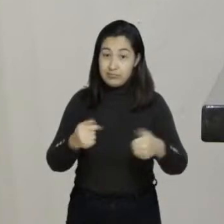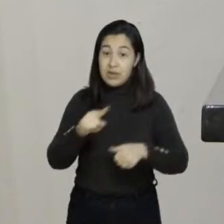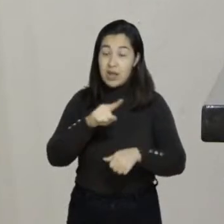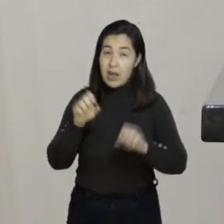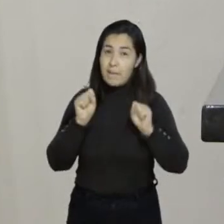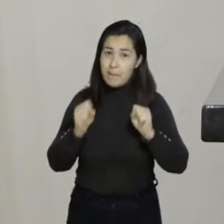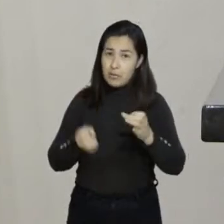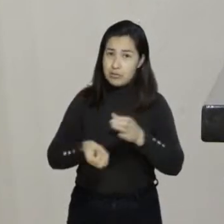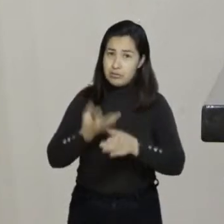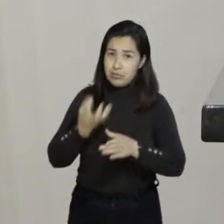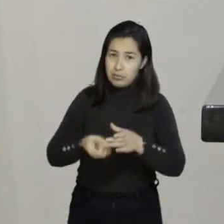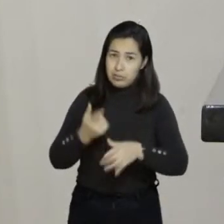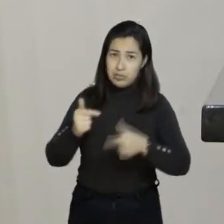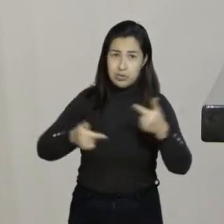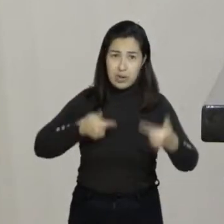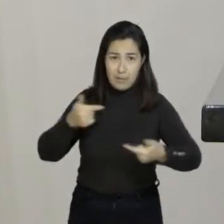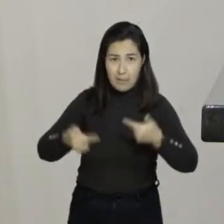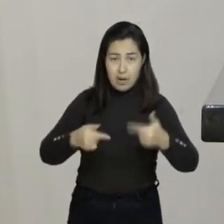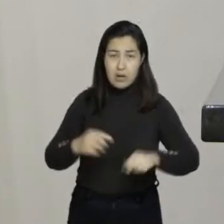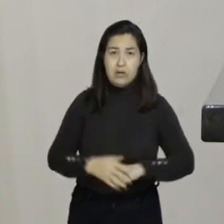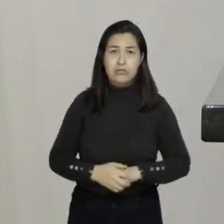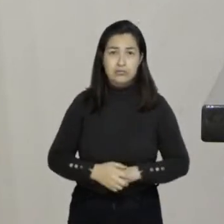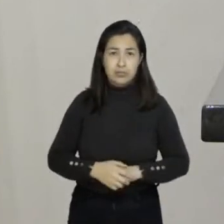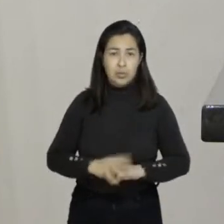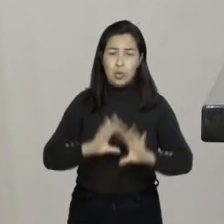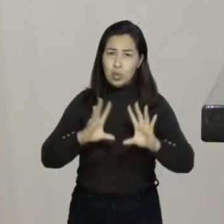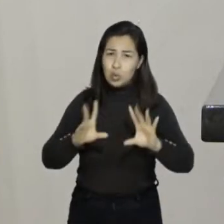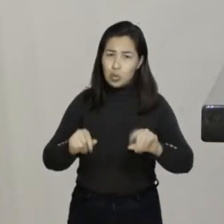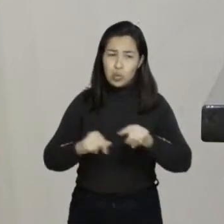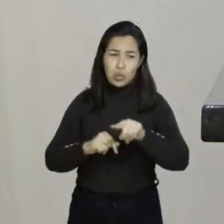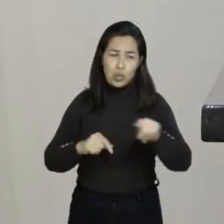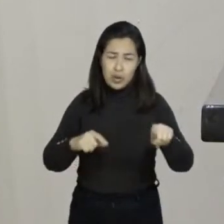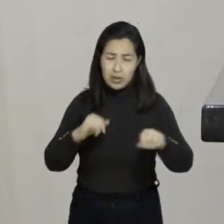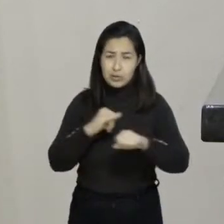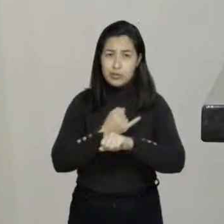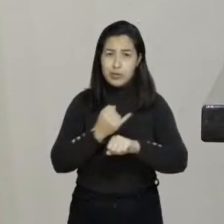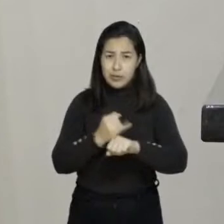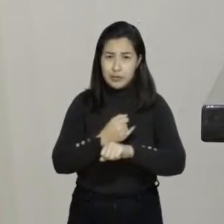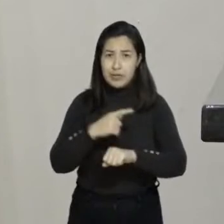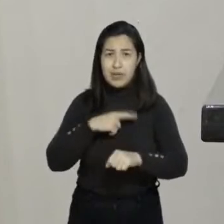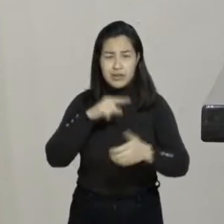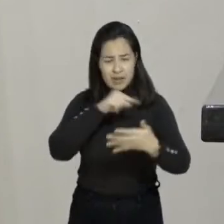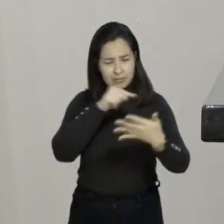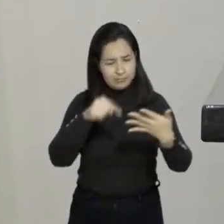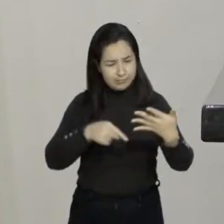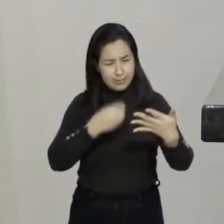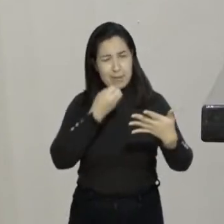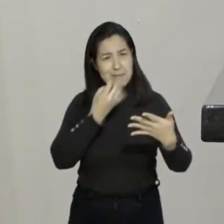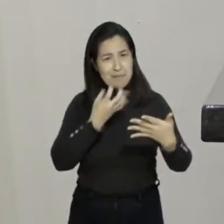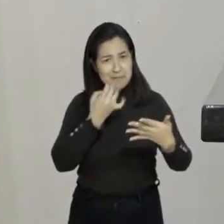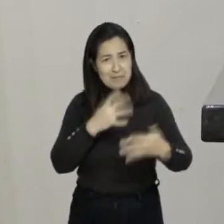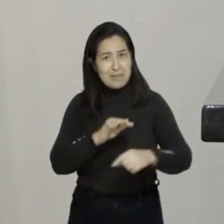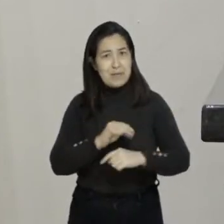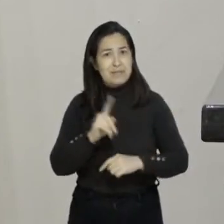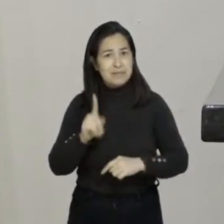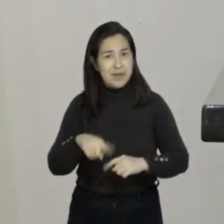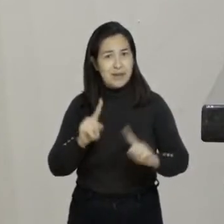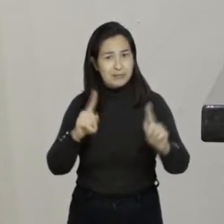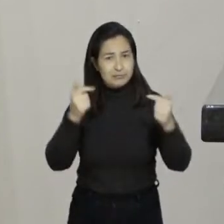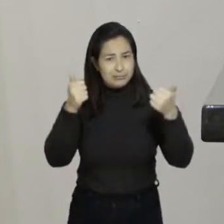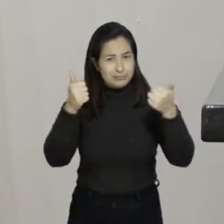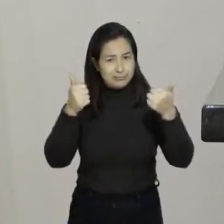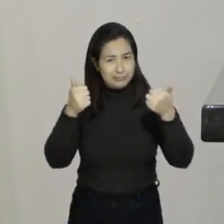renda ou seja com todas as características que a população de Joinville já apresenta que vão ser potencializadas